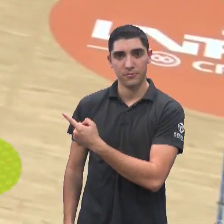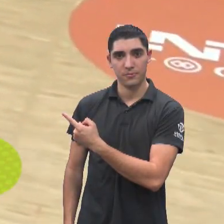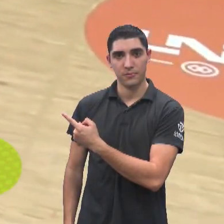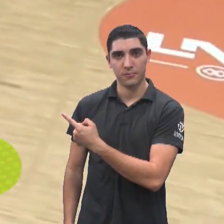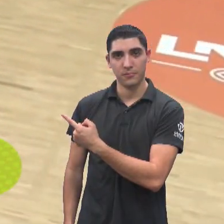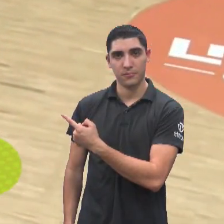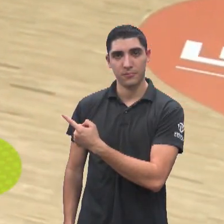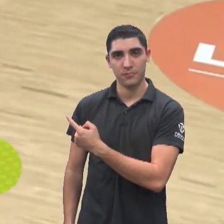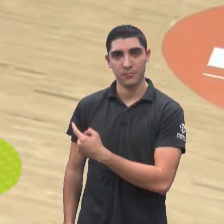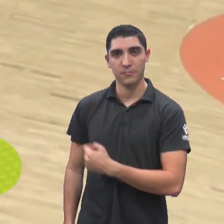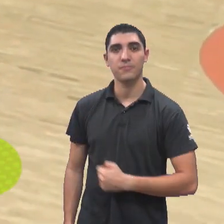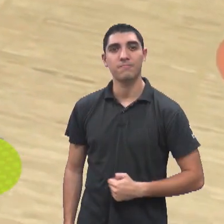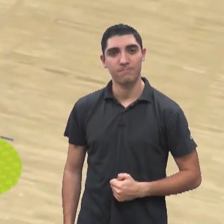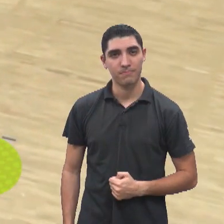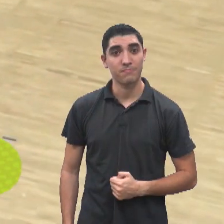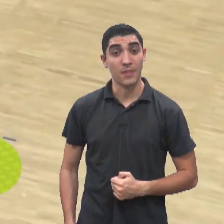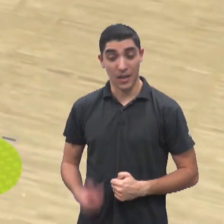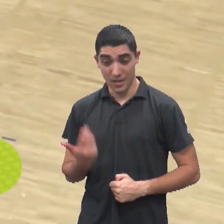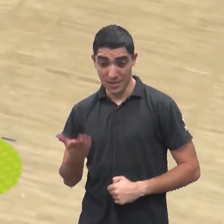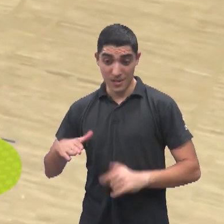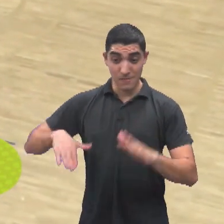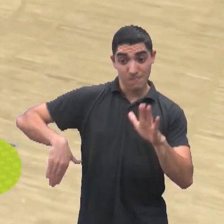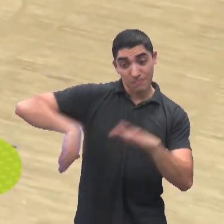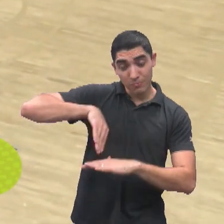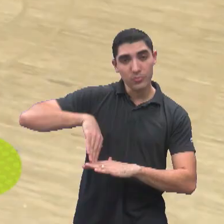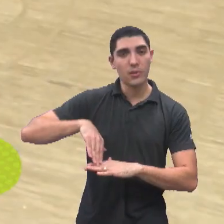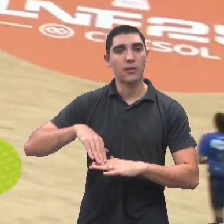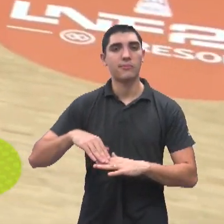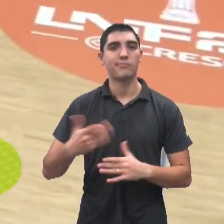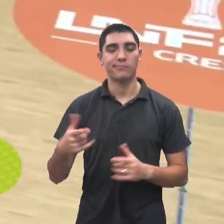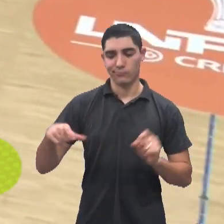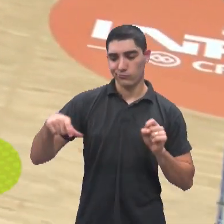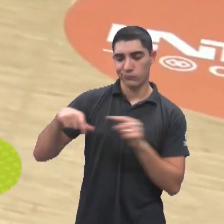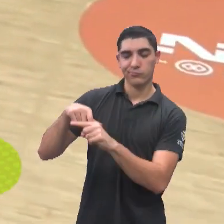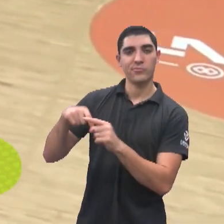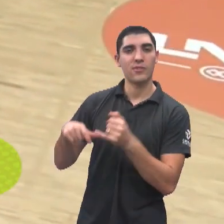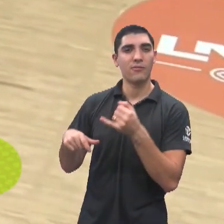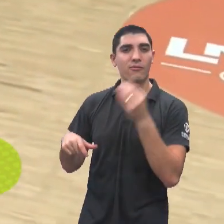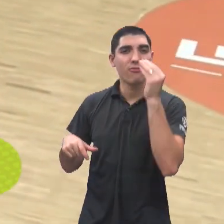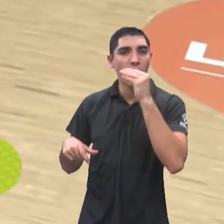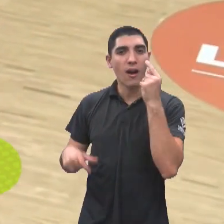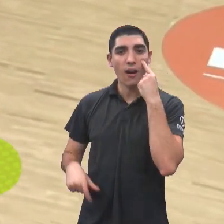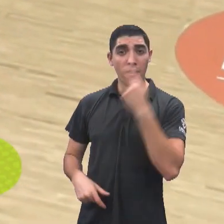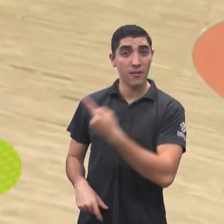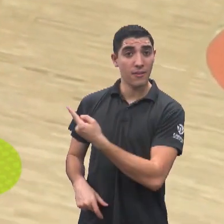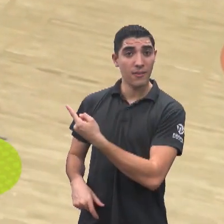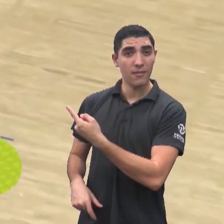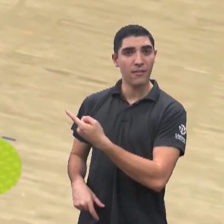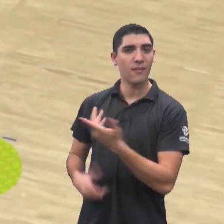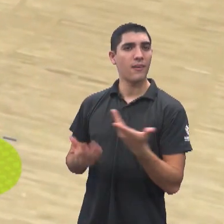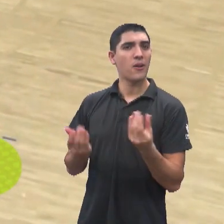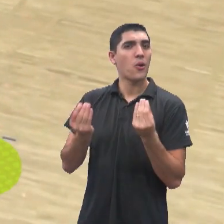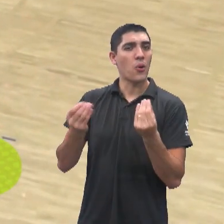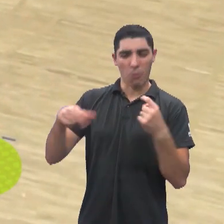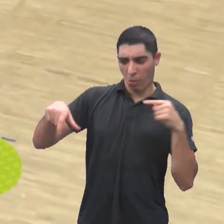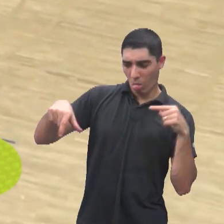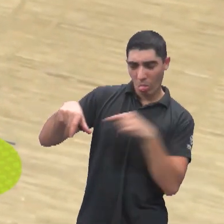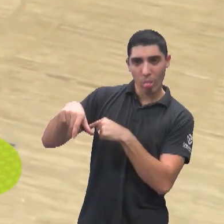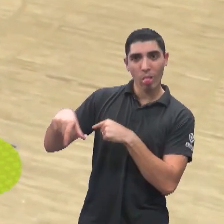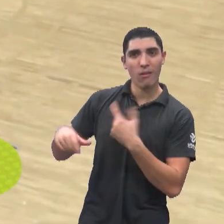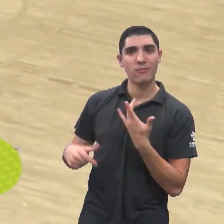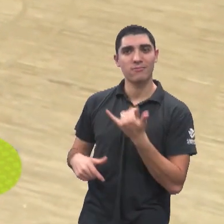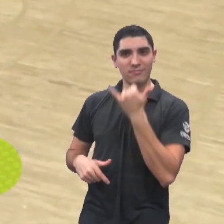Gabriel Soares, mas na hora do chute fez o mais difícil. Ô Brian, na hora da conclusão faltou